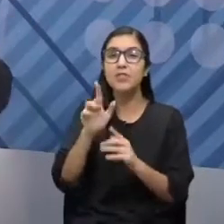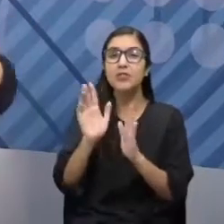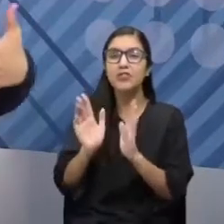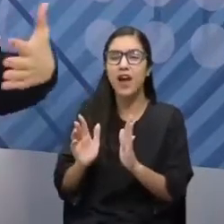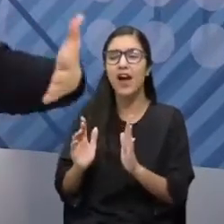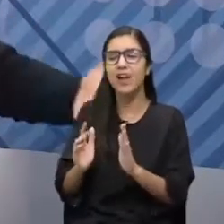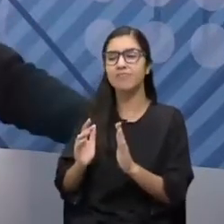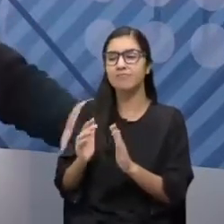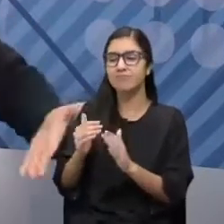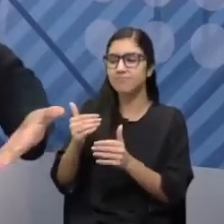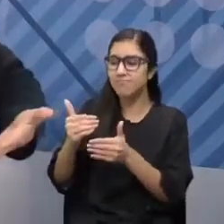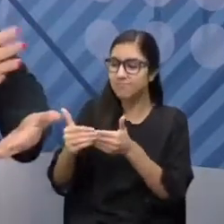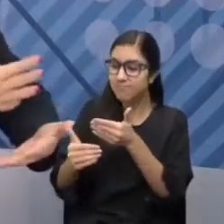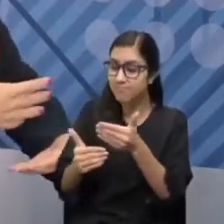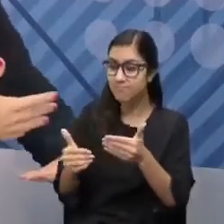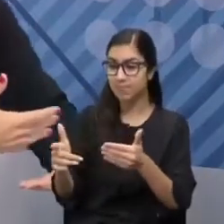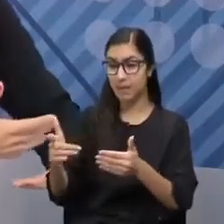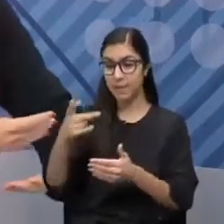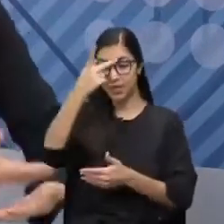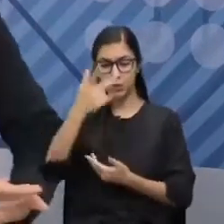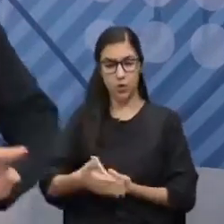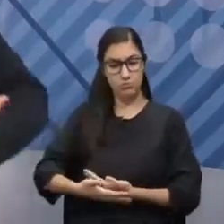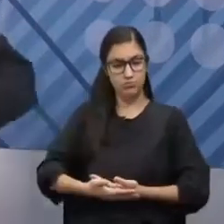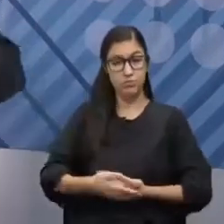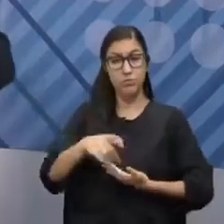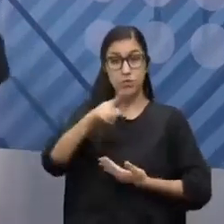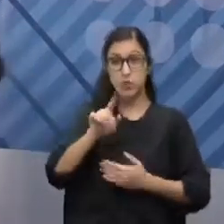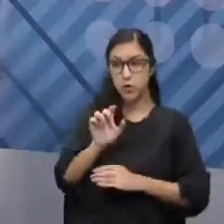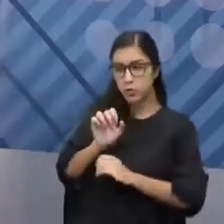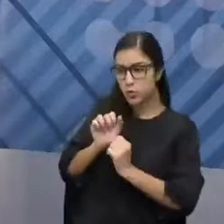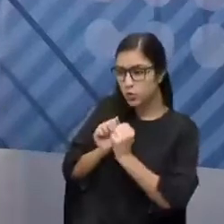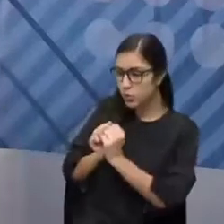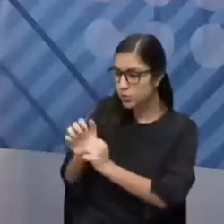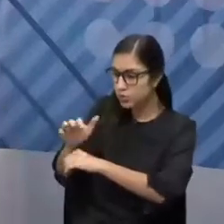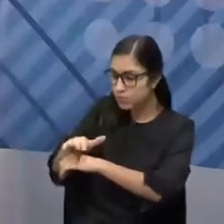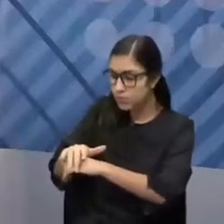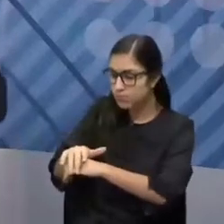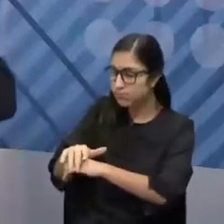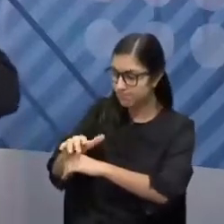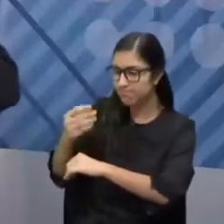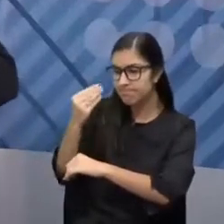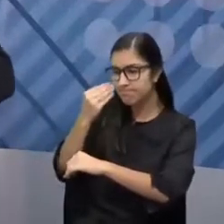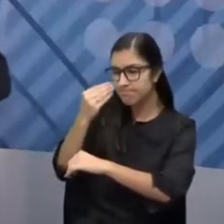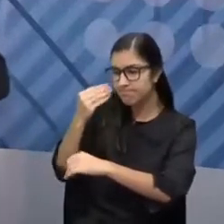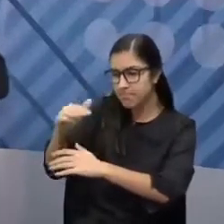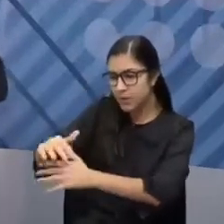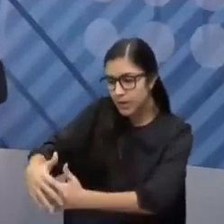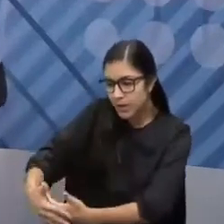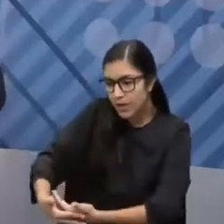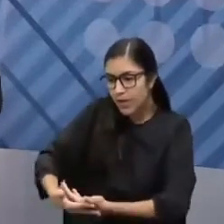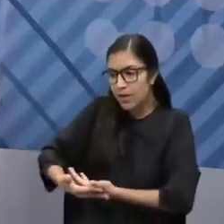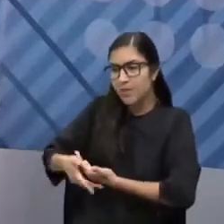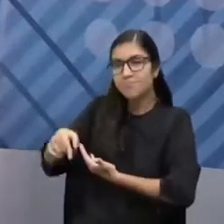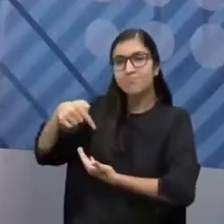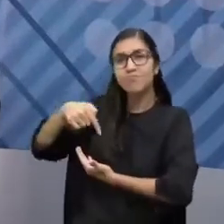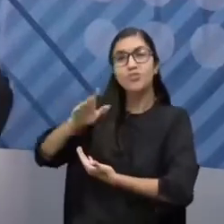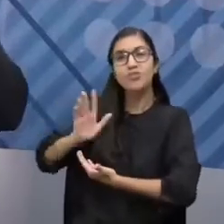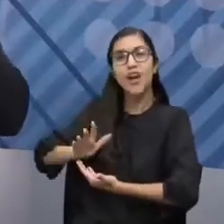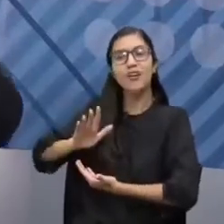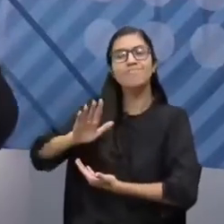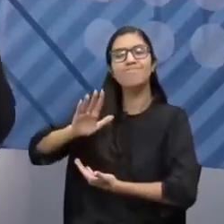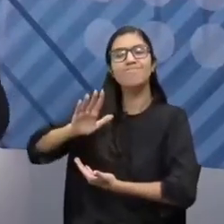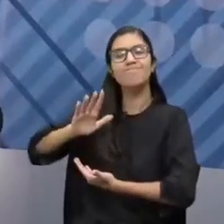um tempo trabalhando no colo da pessoa, quando você traz para o seu colo, já é mais tranquilizador, certo?